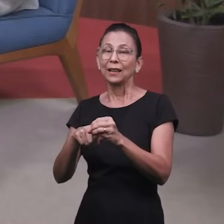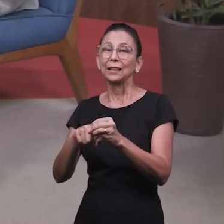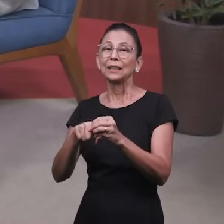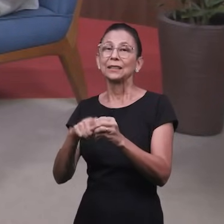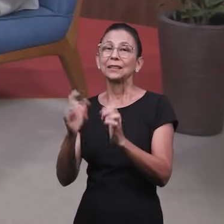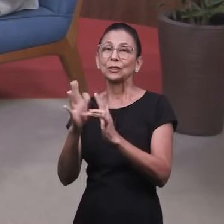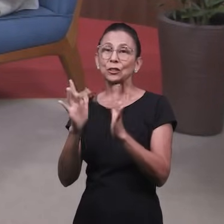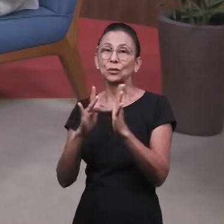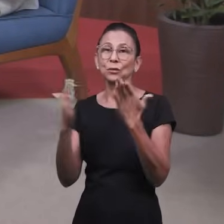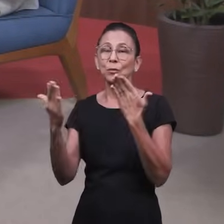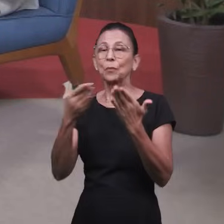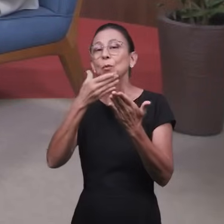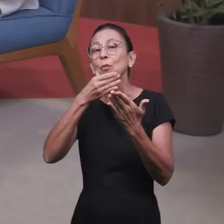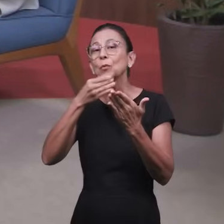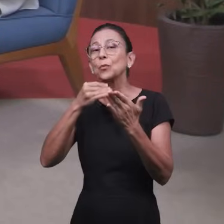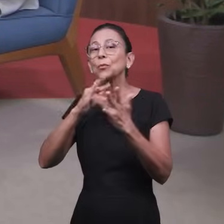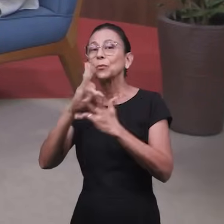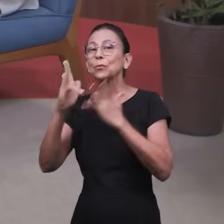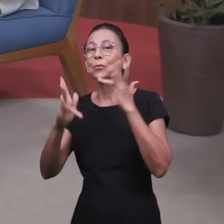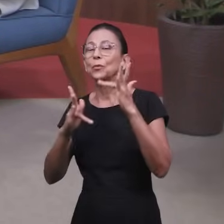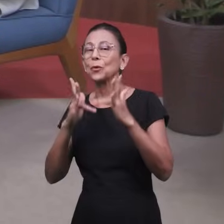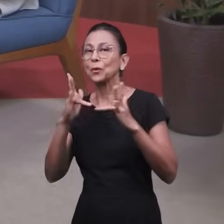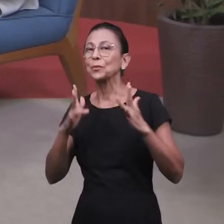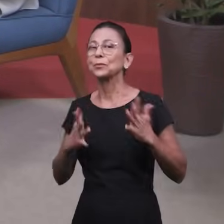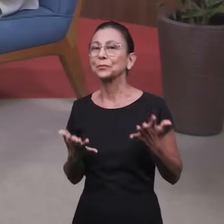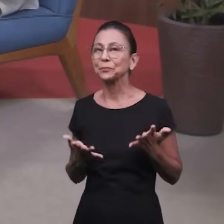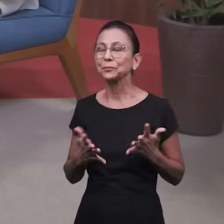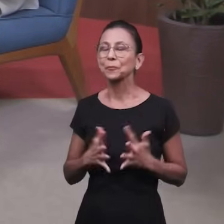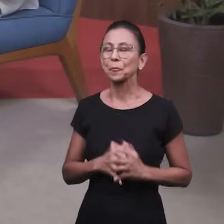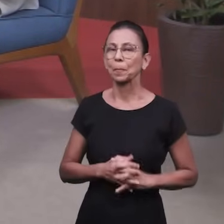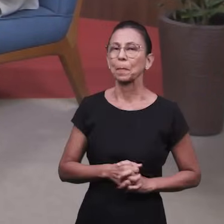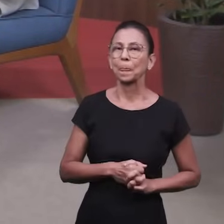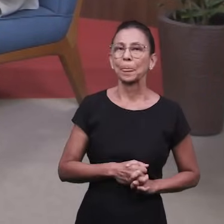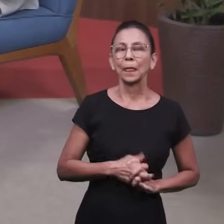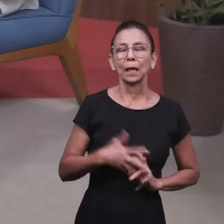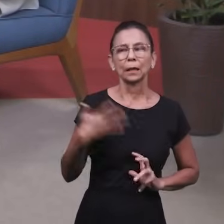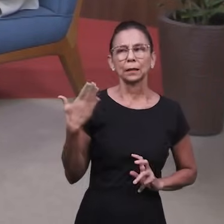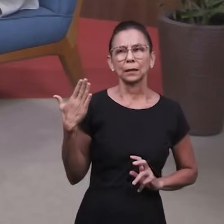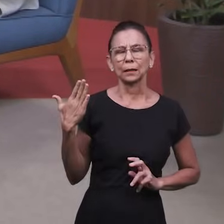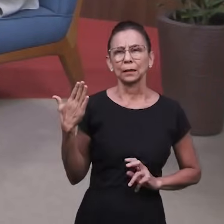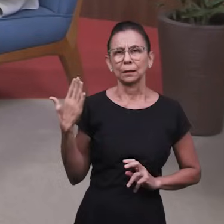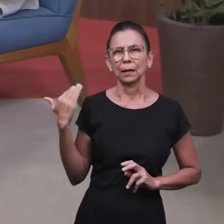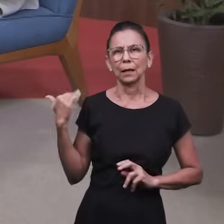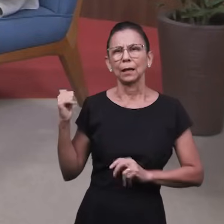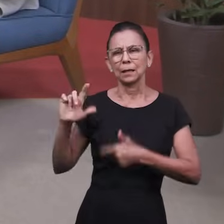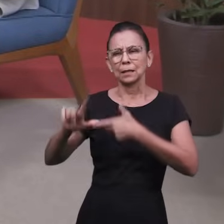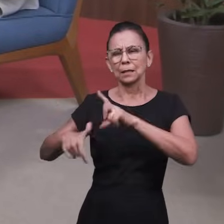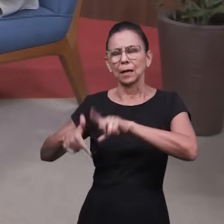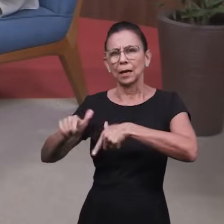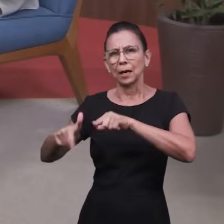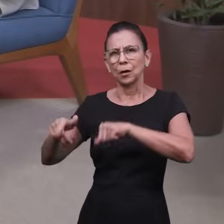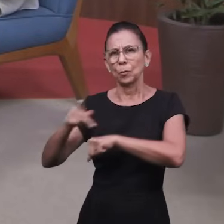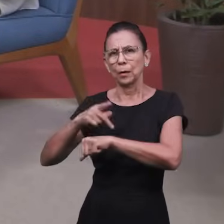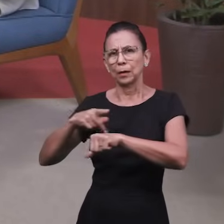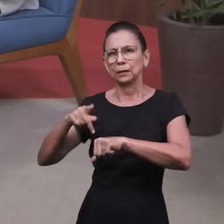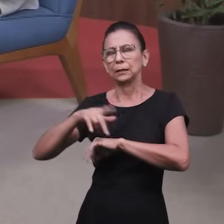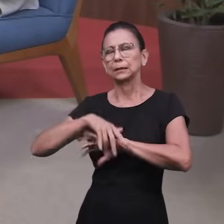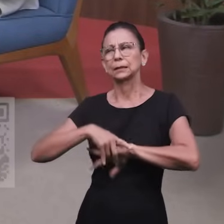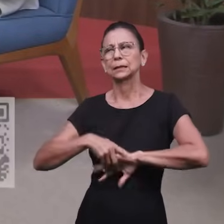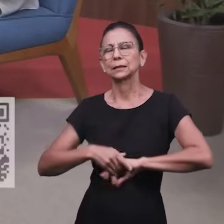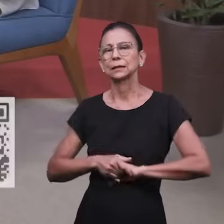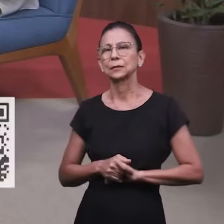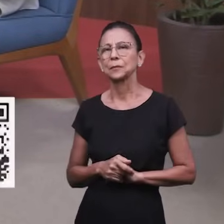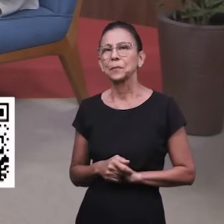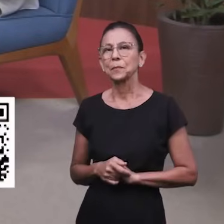Então, e quando o noivo chega na festa, isso dentro da cultura de Israel,